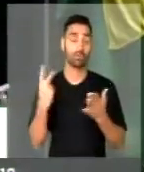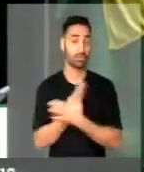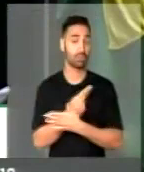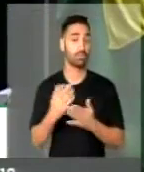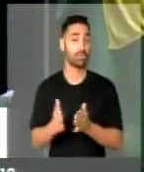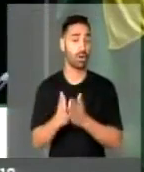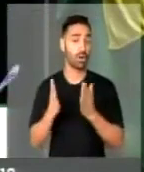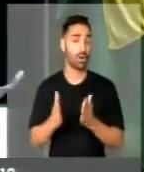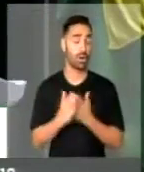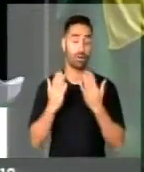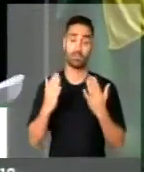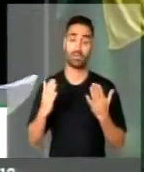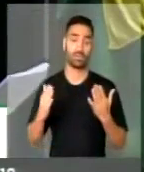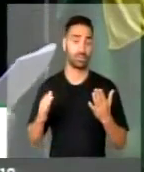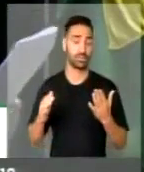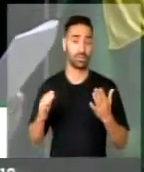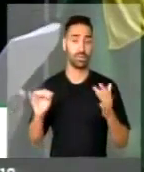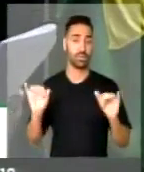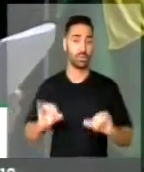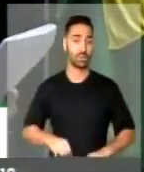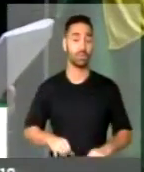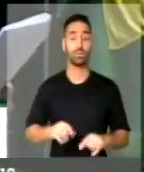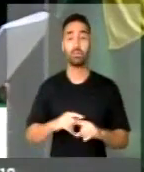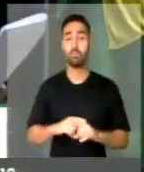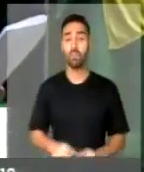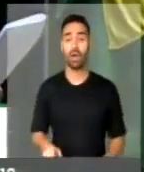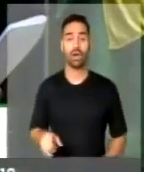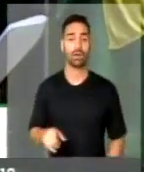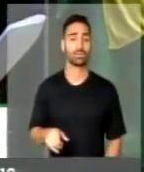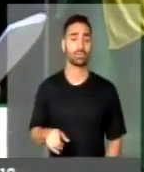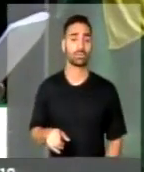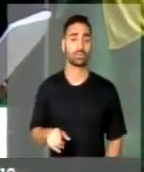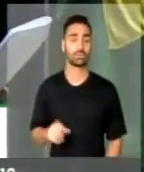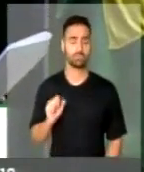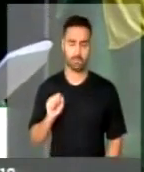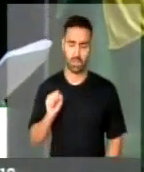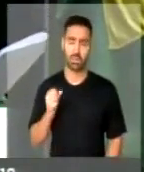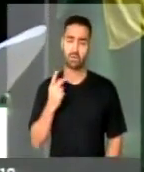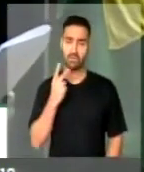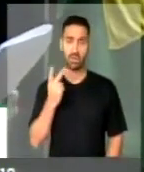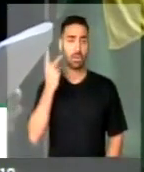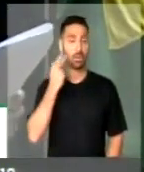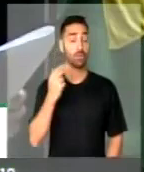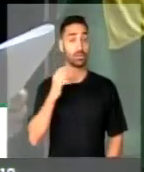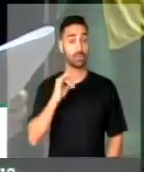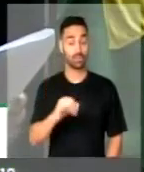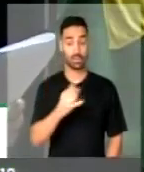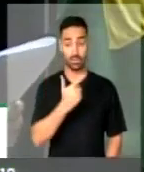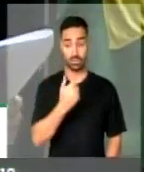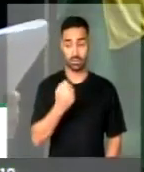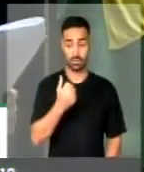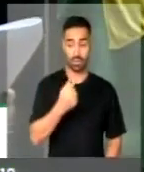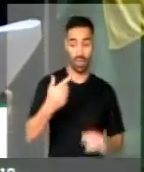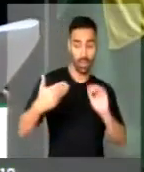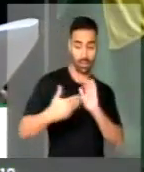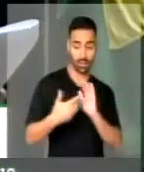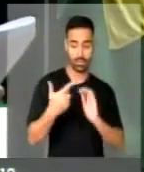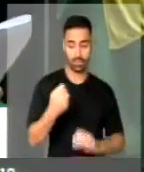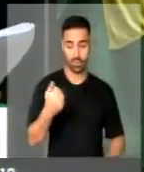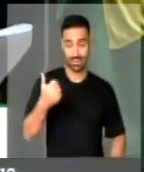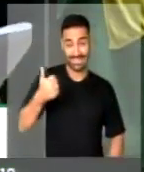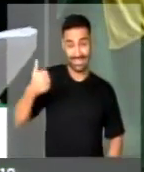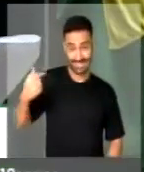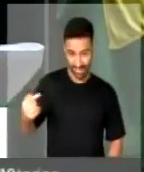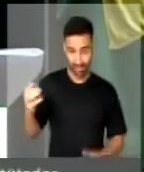miséria. Mas, ao mesmo tempo, nós podemos dizer com tranquilidade que se de 2007 até